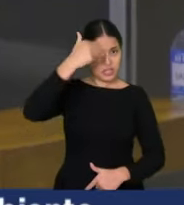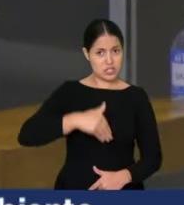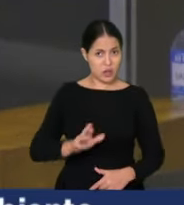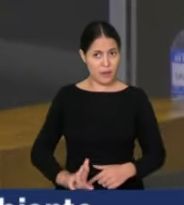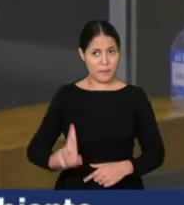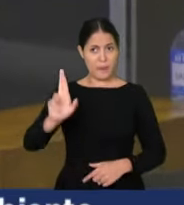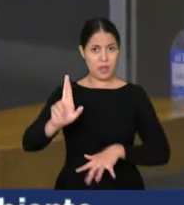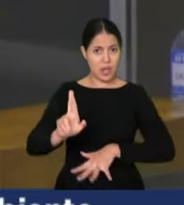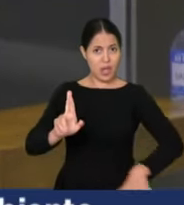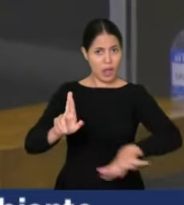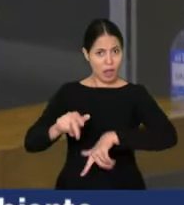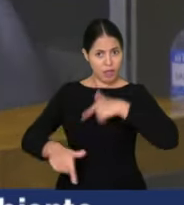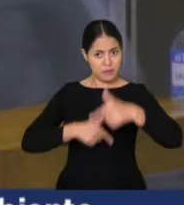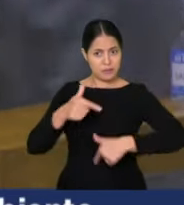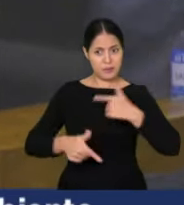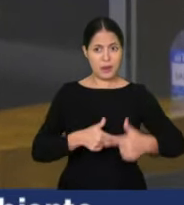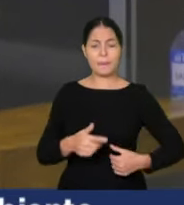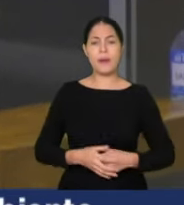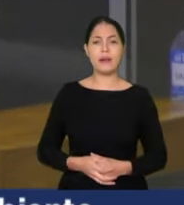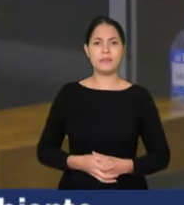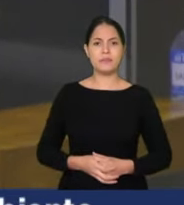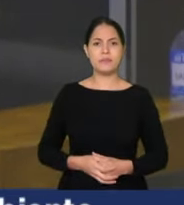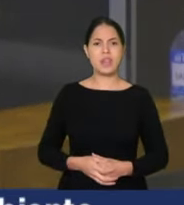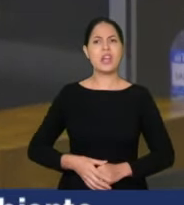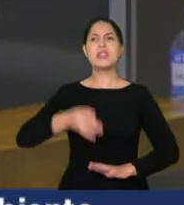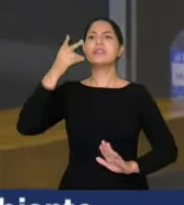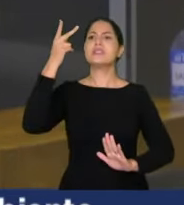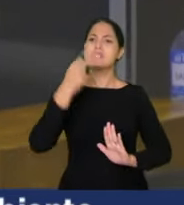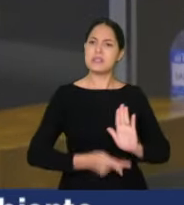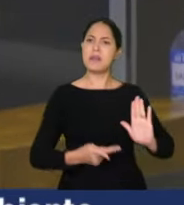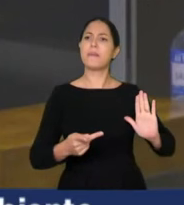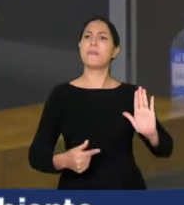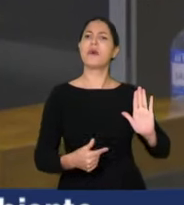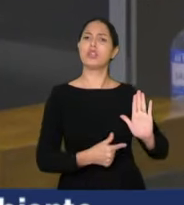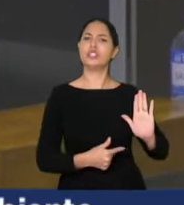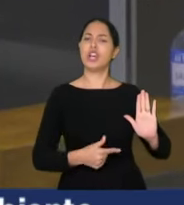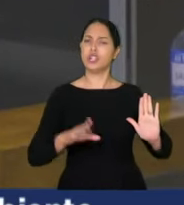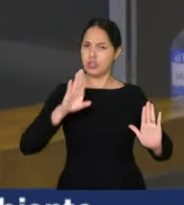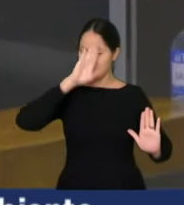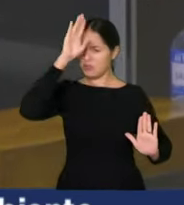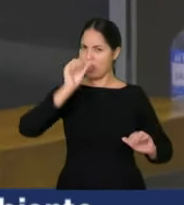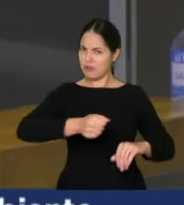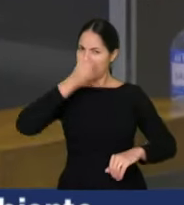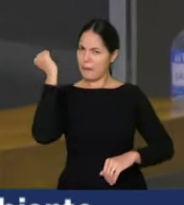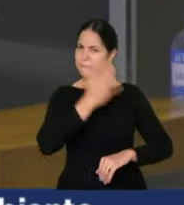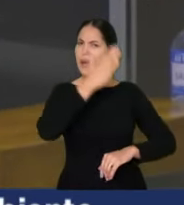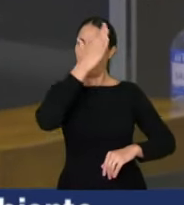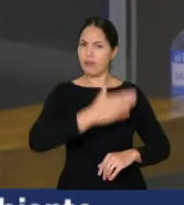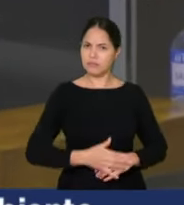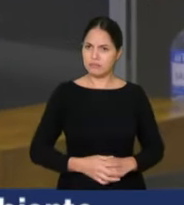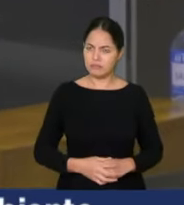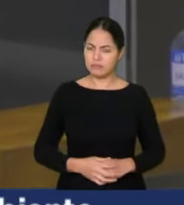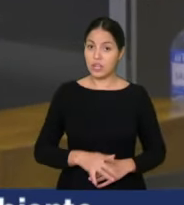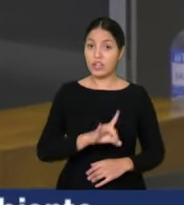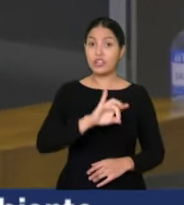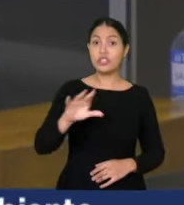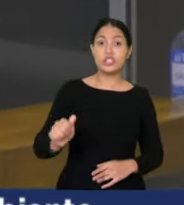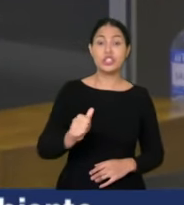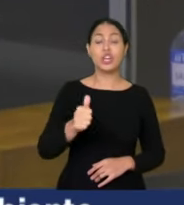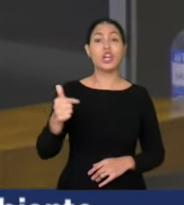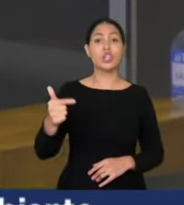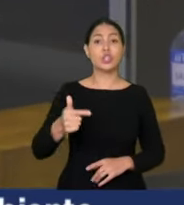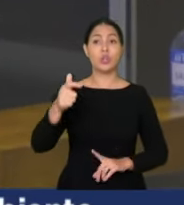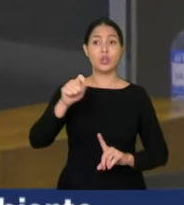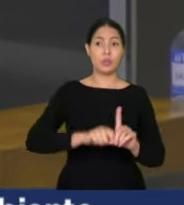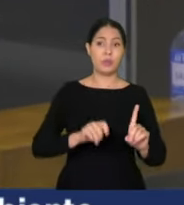a derrotarem o projeto de Jair Messias Bolsonaro em 2 de outubro deste